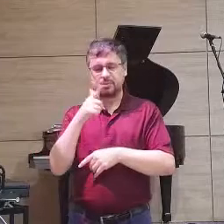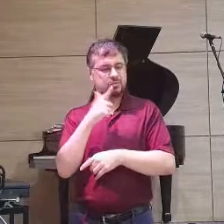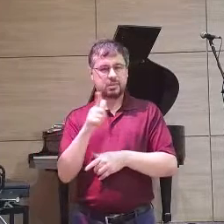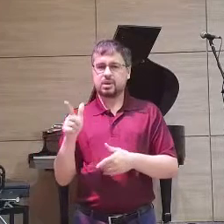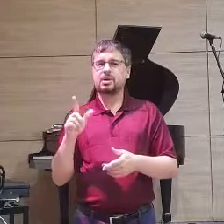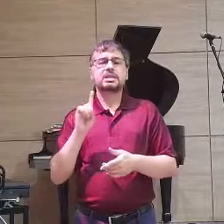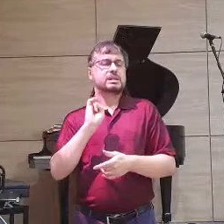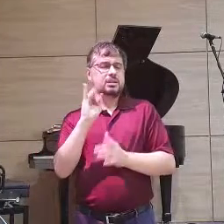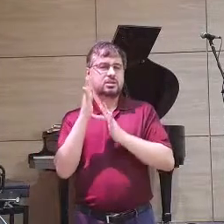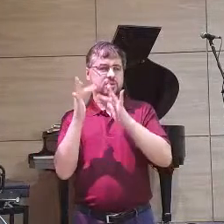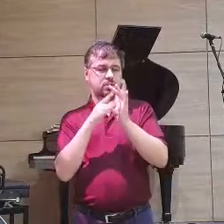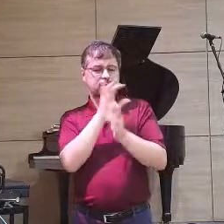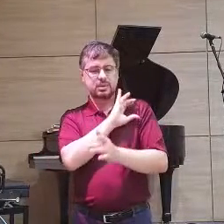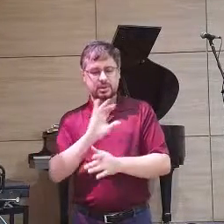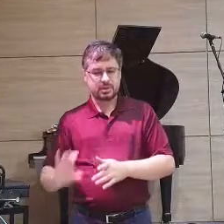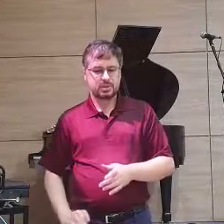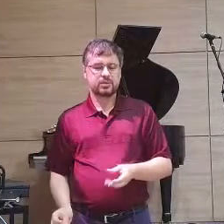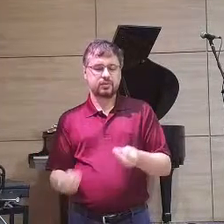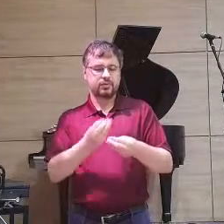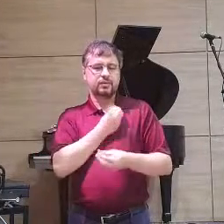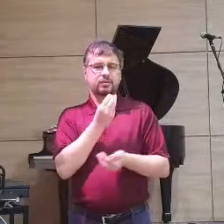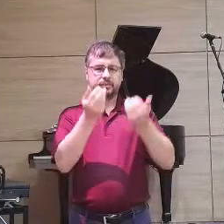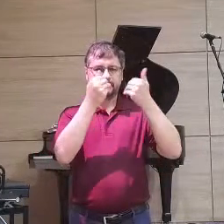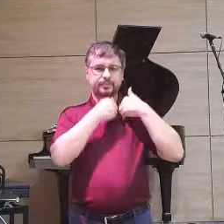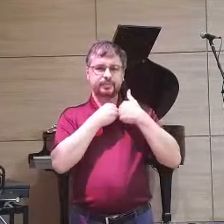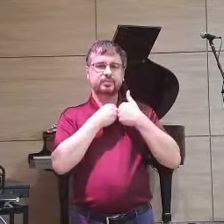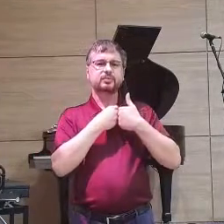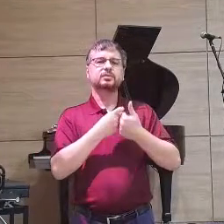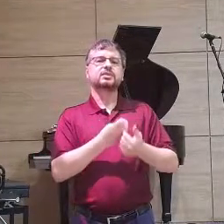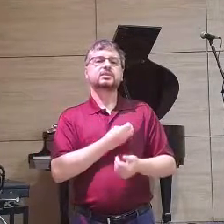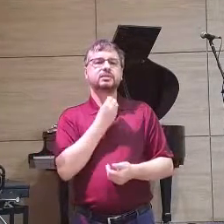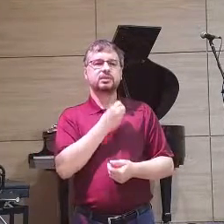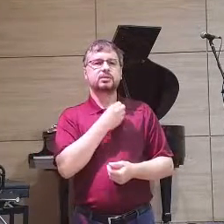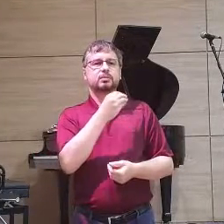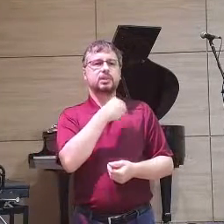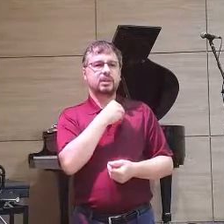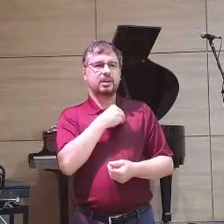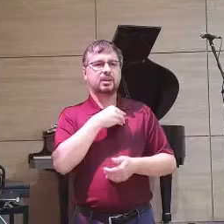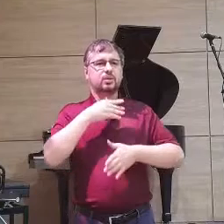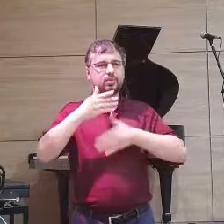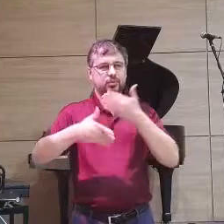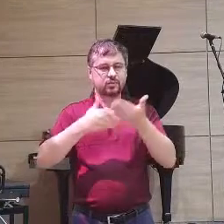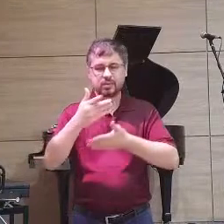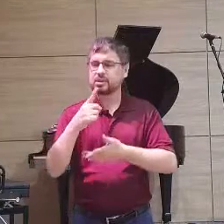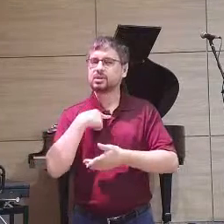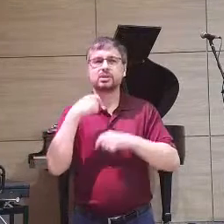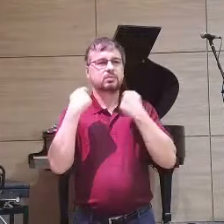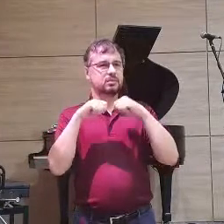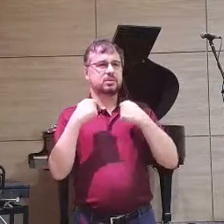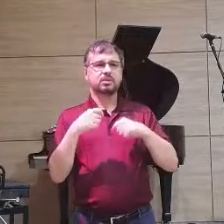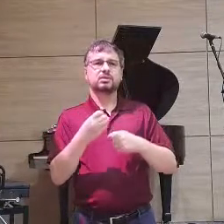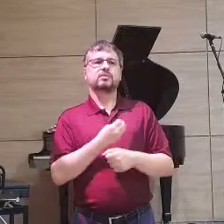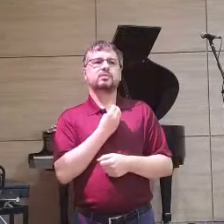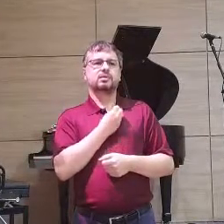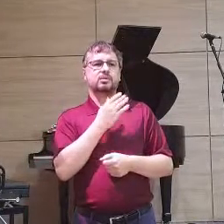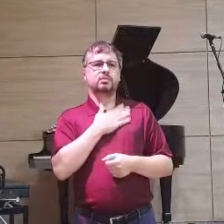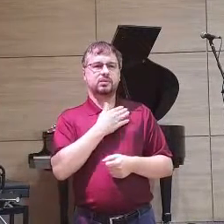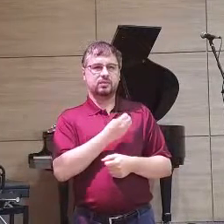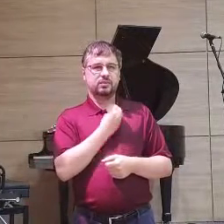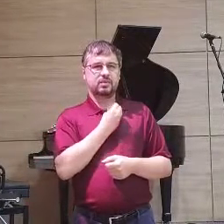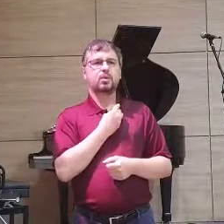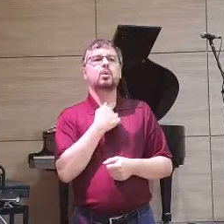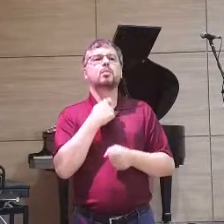vida de Pecado quanto mas não deve habitar em mim o fato é que eu posso ter